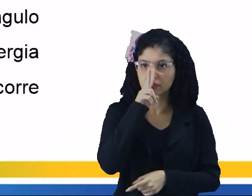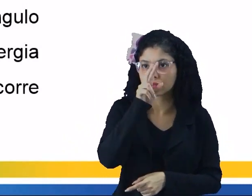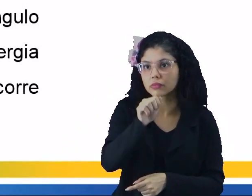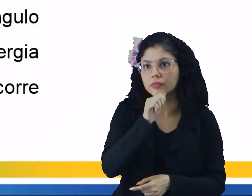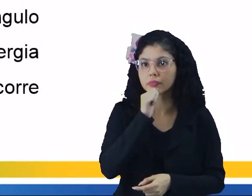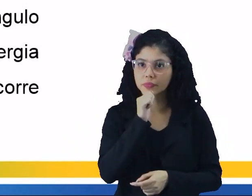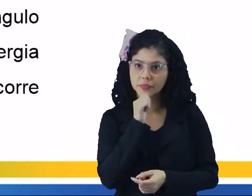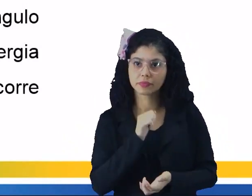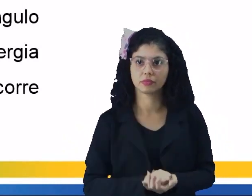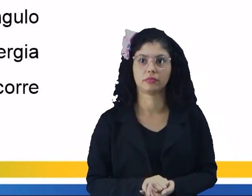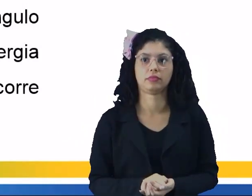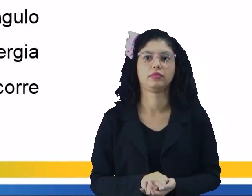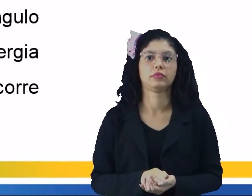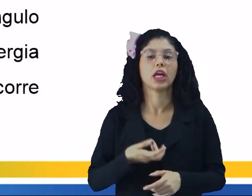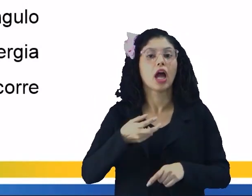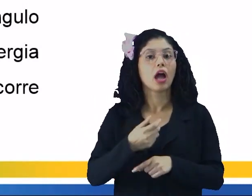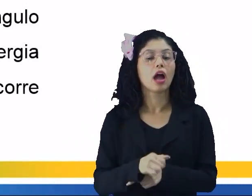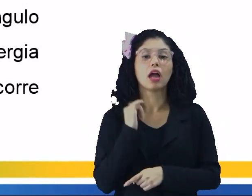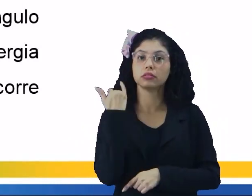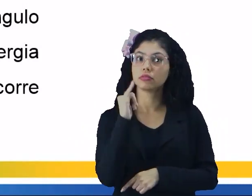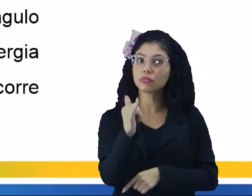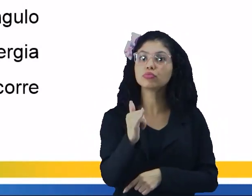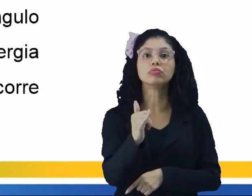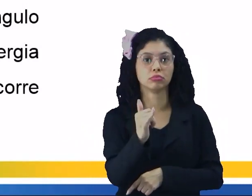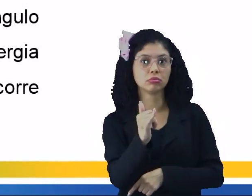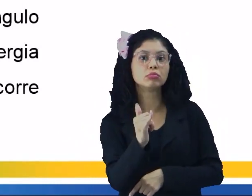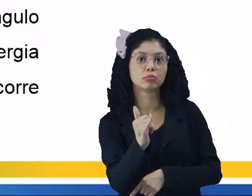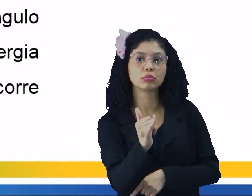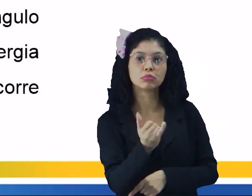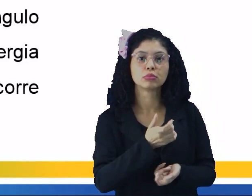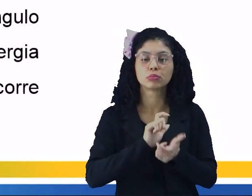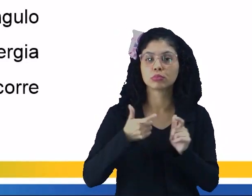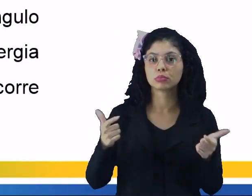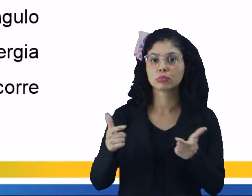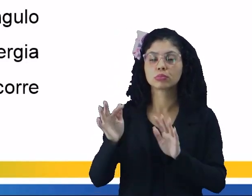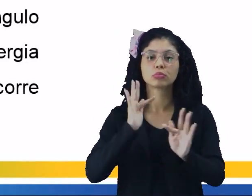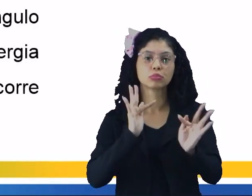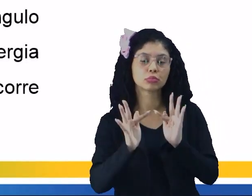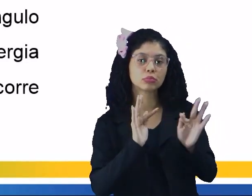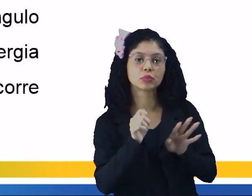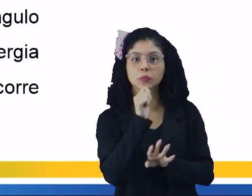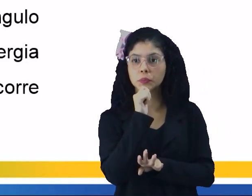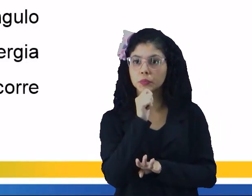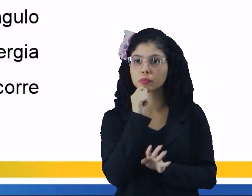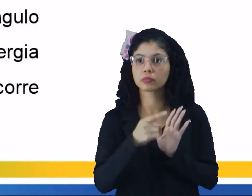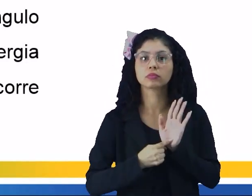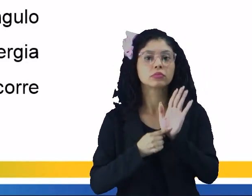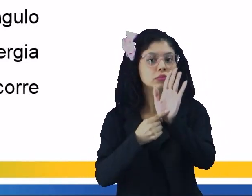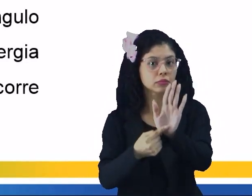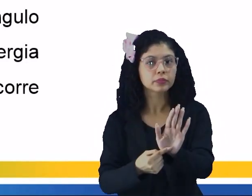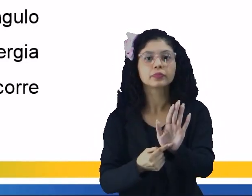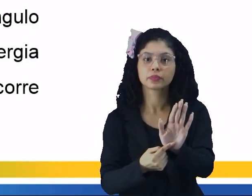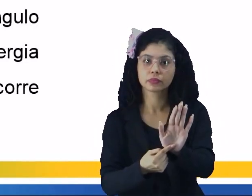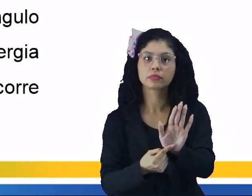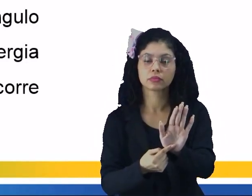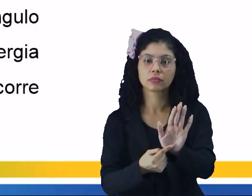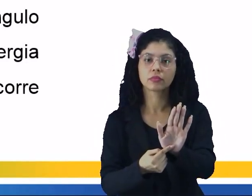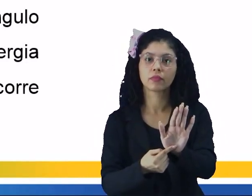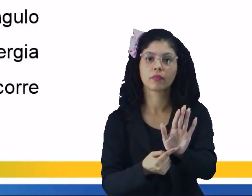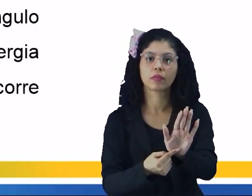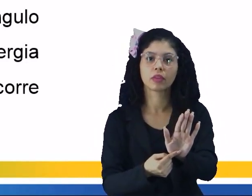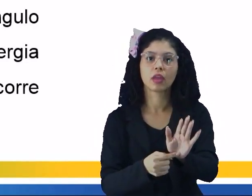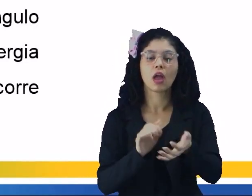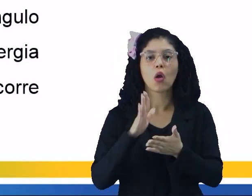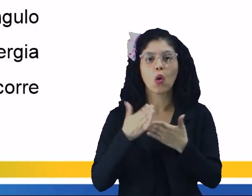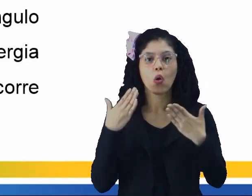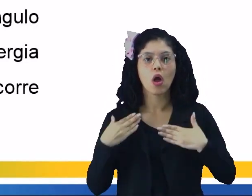de ver. A energia mecânica nada mais é que uma grandeza física que vai mensurar a capacidade de um